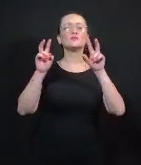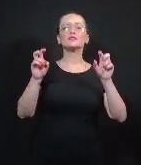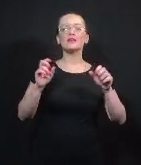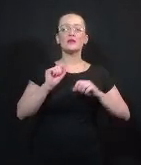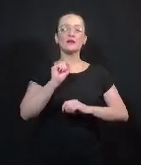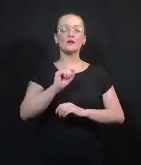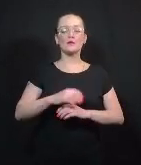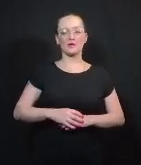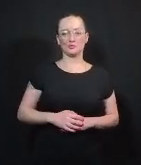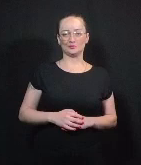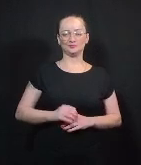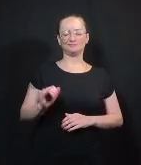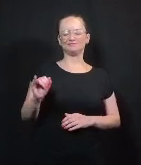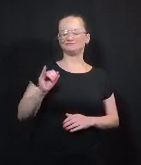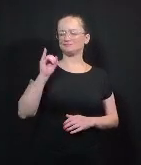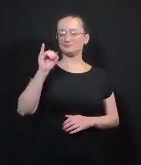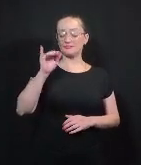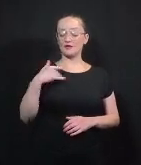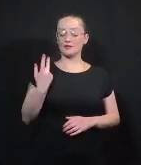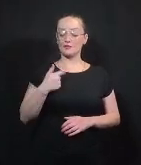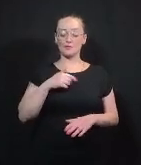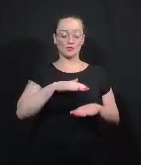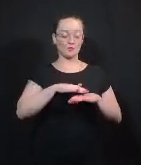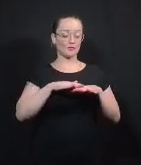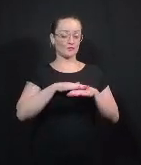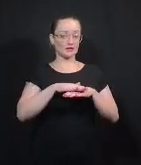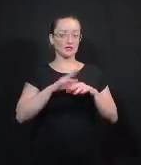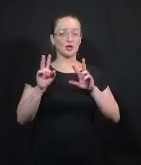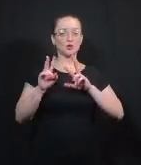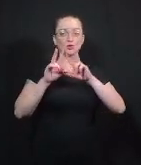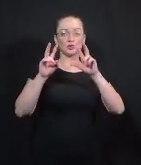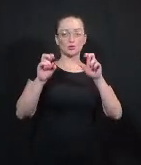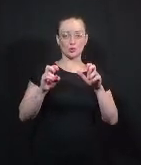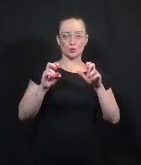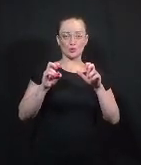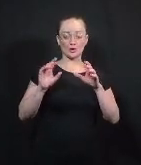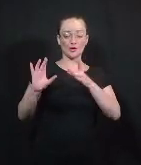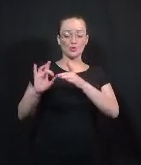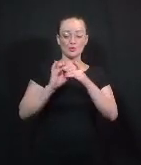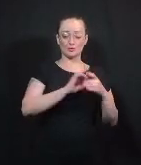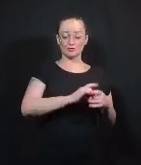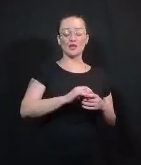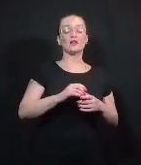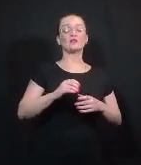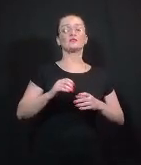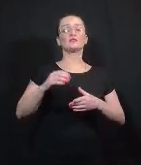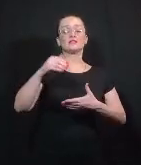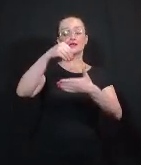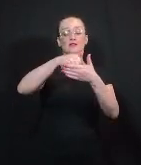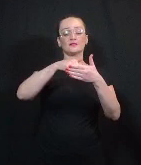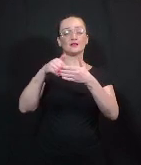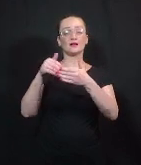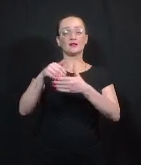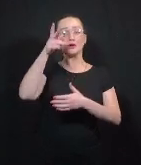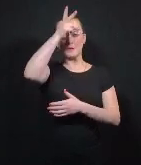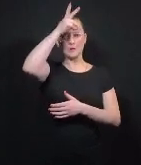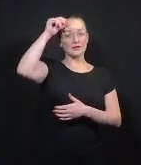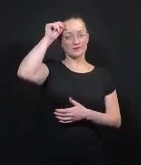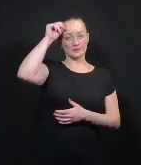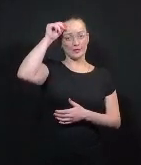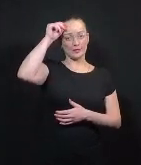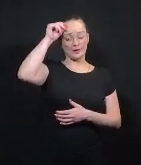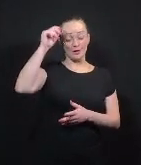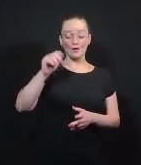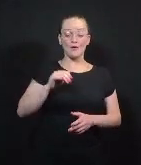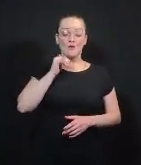tema bastante importante. A gente vai conversar hoje sobre o cenário das eleições municipais. É impossível falar sobre esse